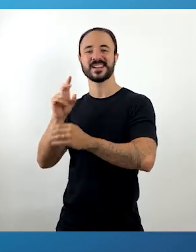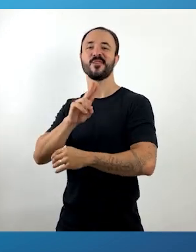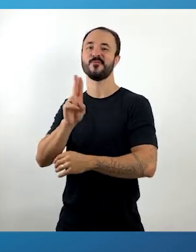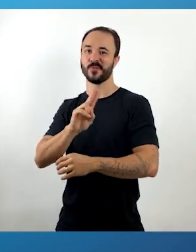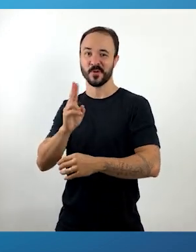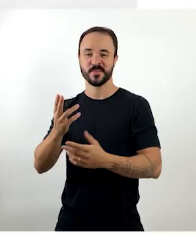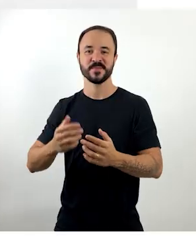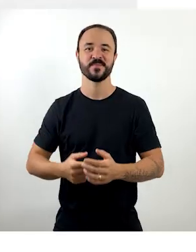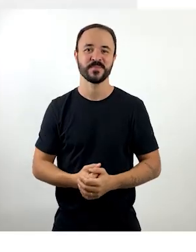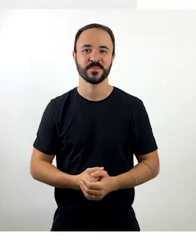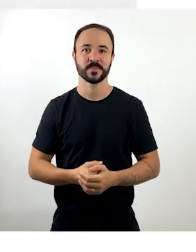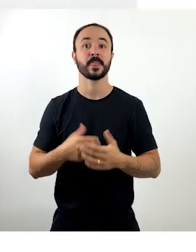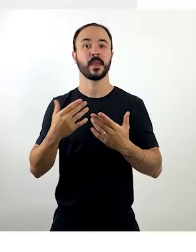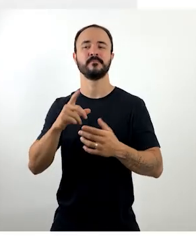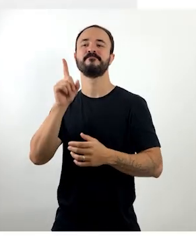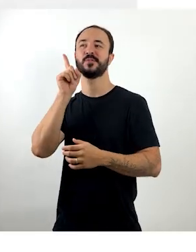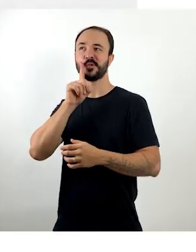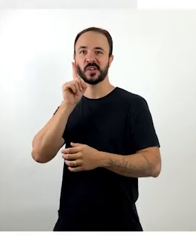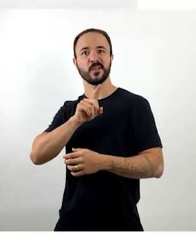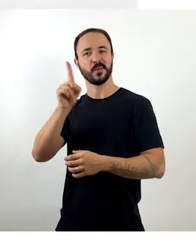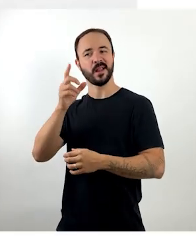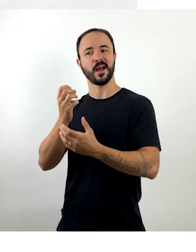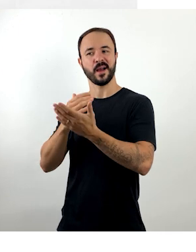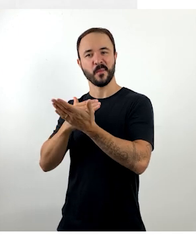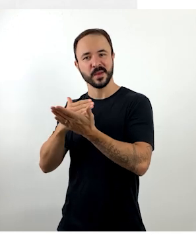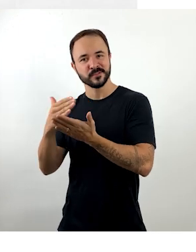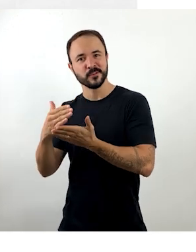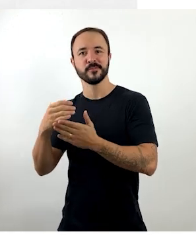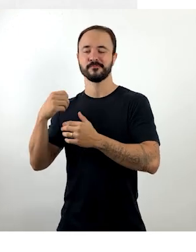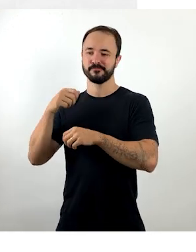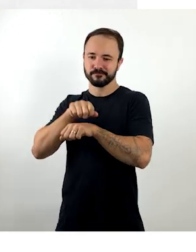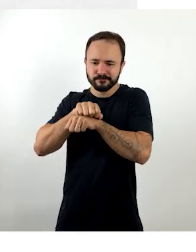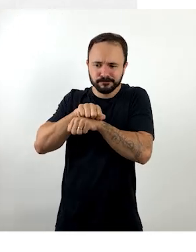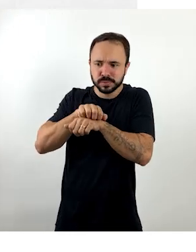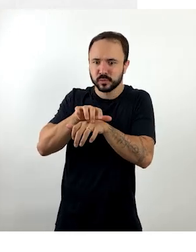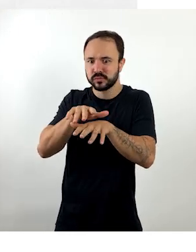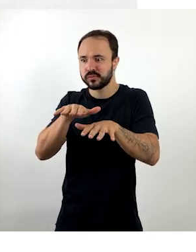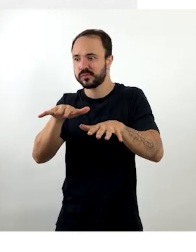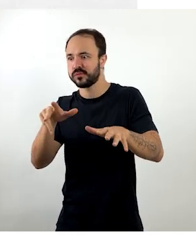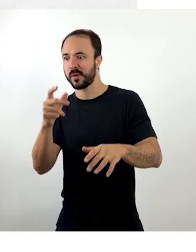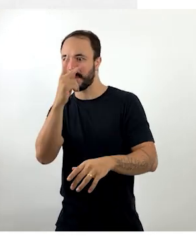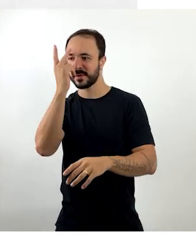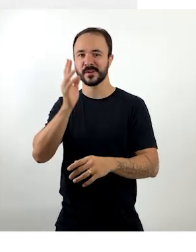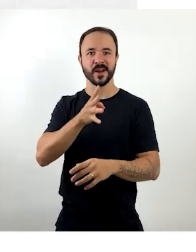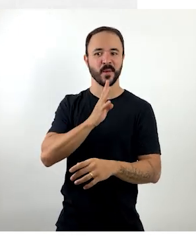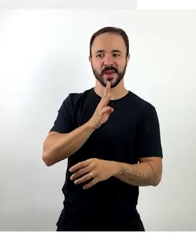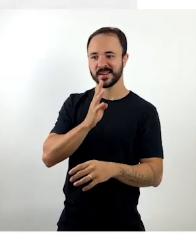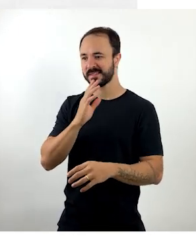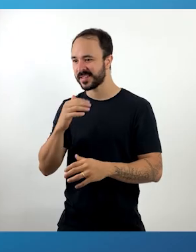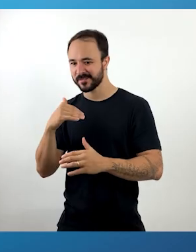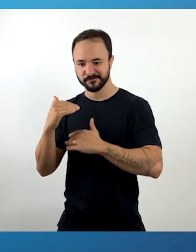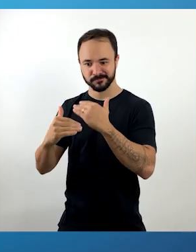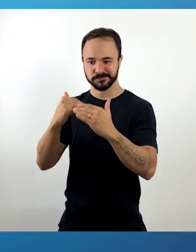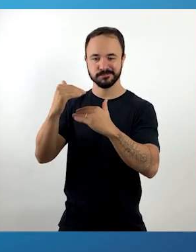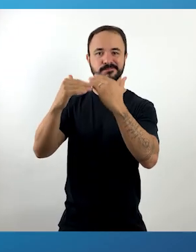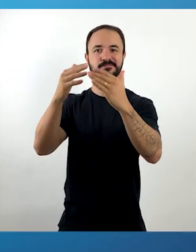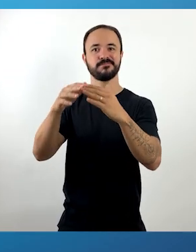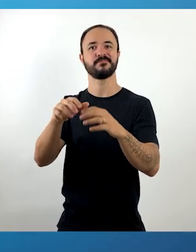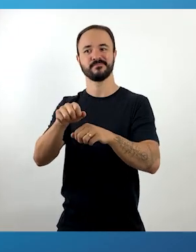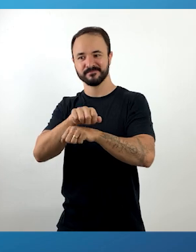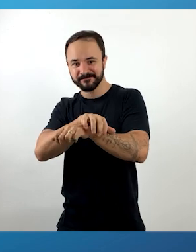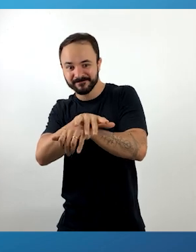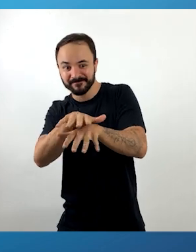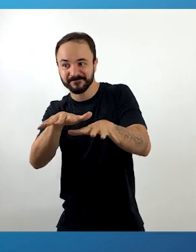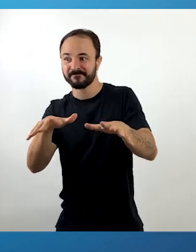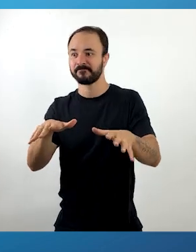nos Estados Unidos e a partir disso ele começou a se disseminar ali dentro dos Estados dos Estados Unidos